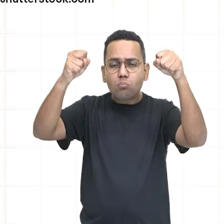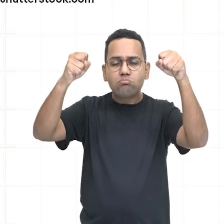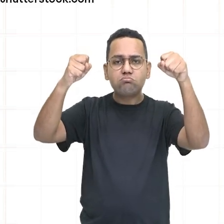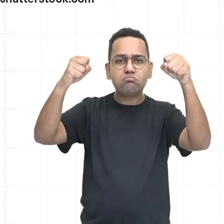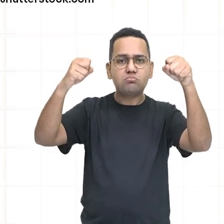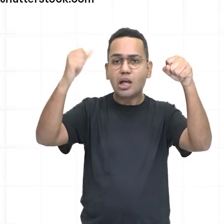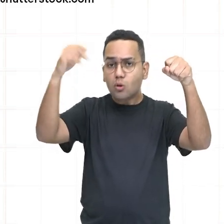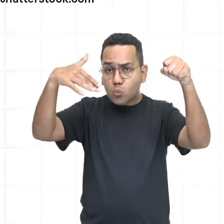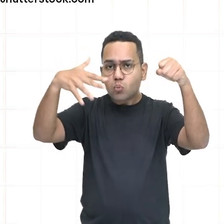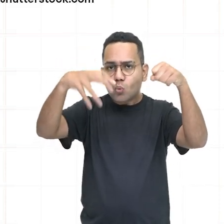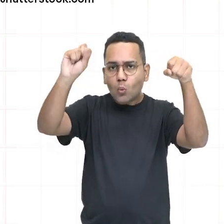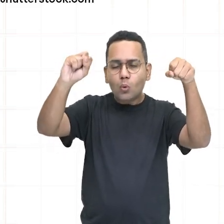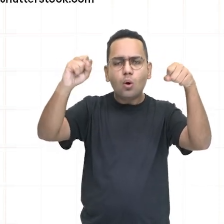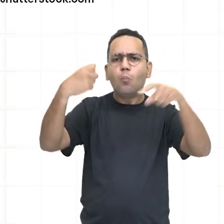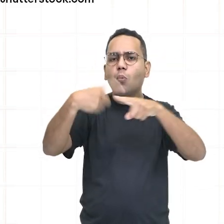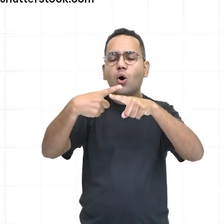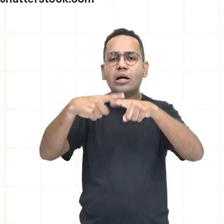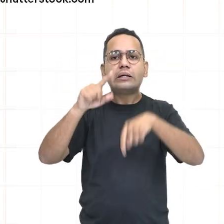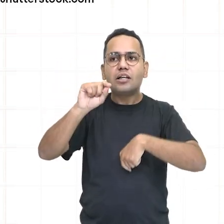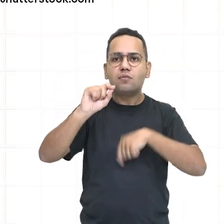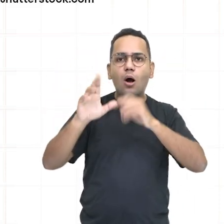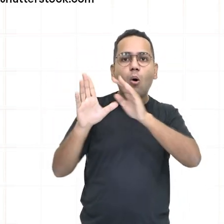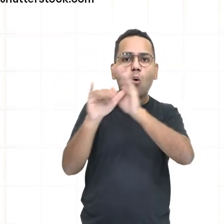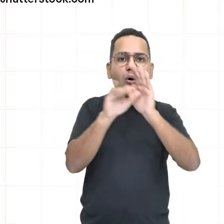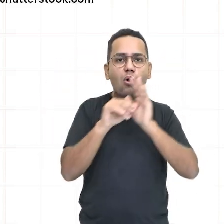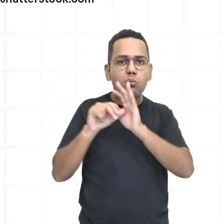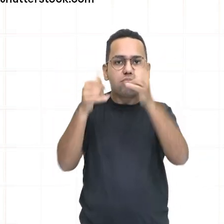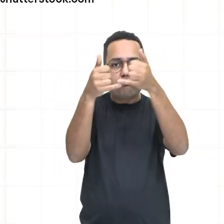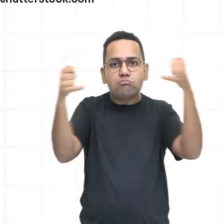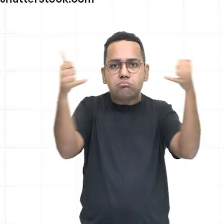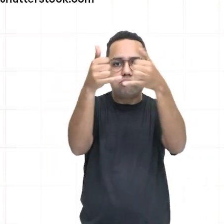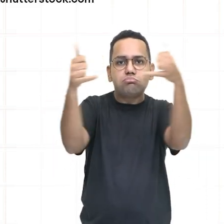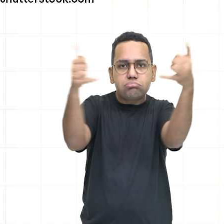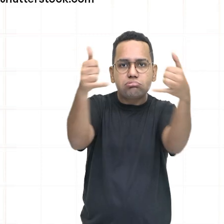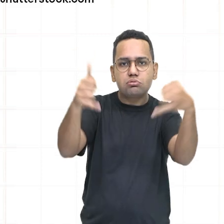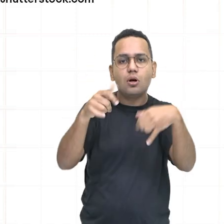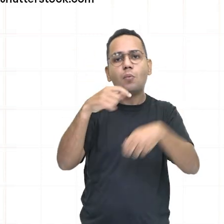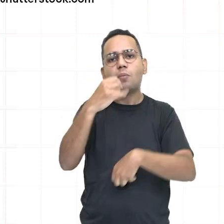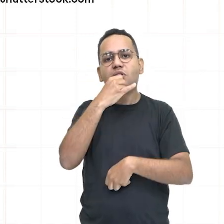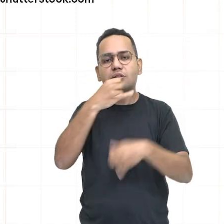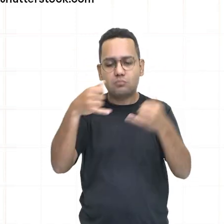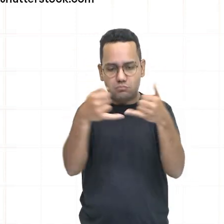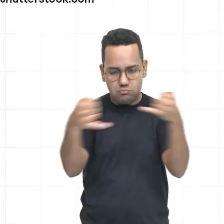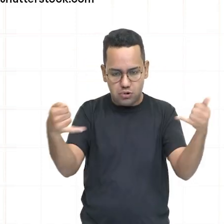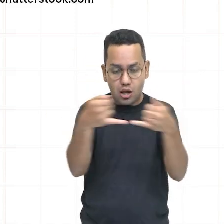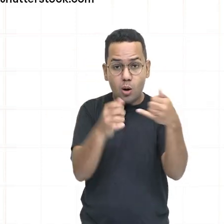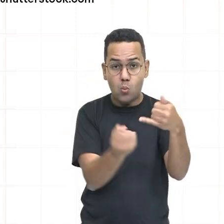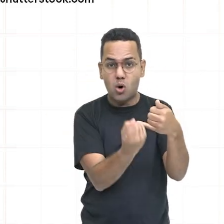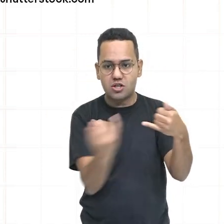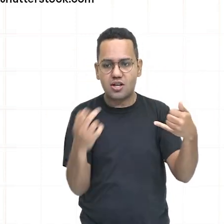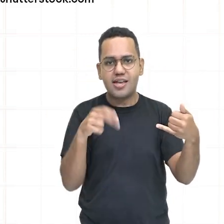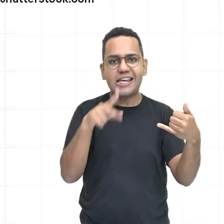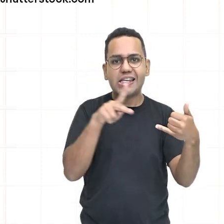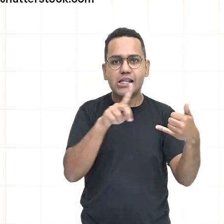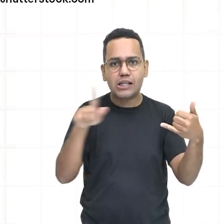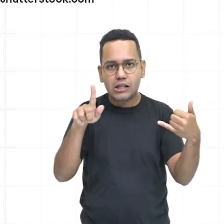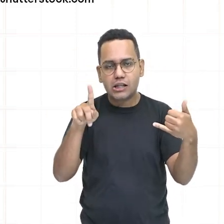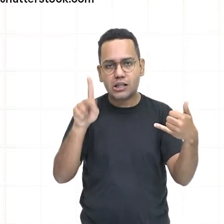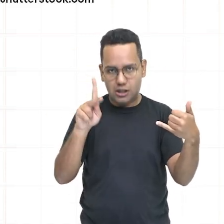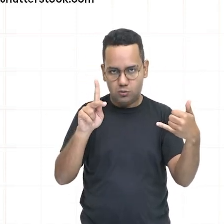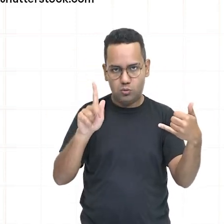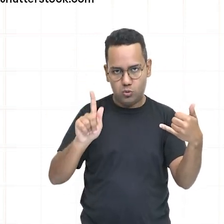roubada, justamente porque o cobre vendido a quilo aí faz com que algumas pessoas recebam